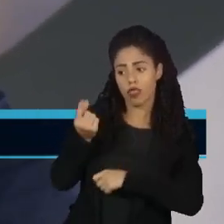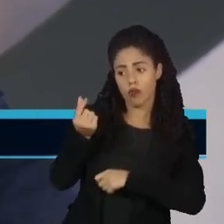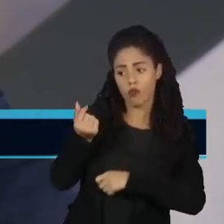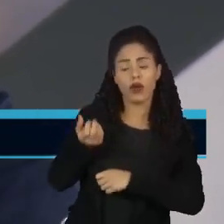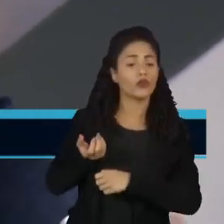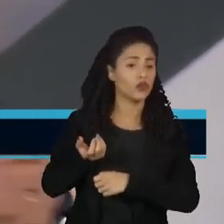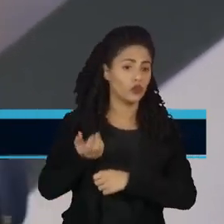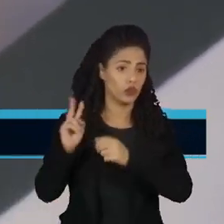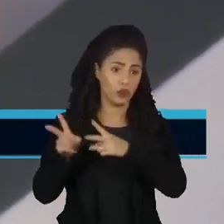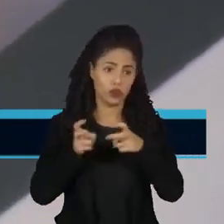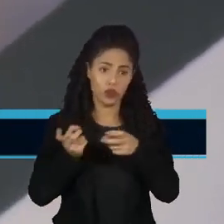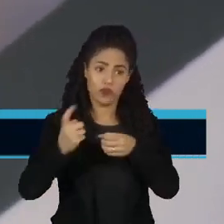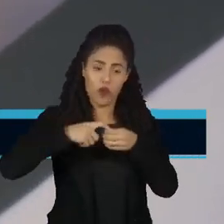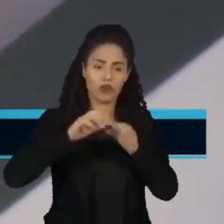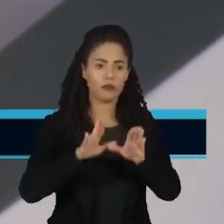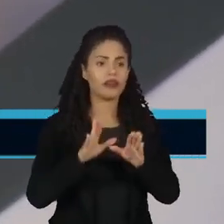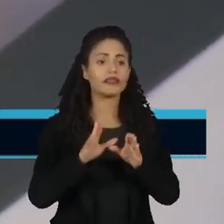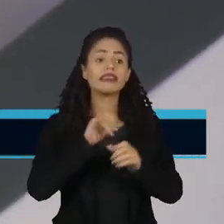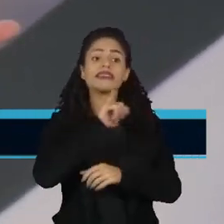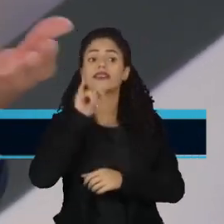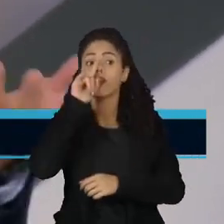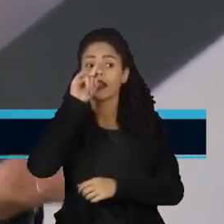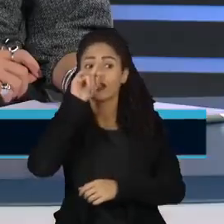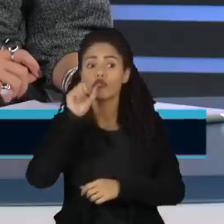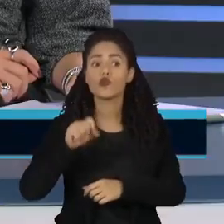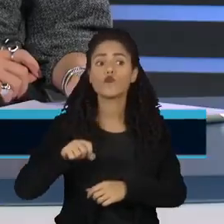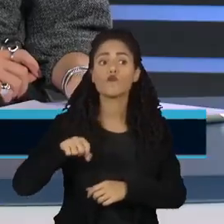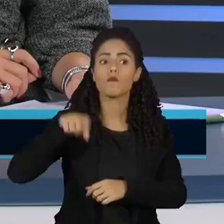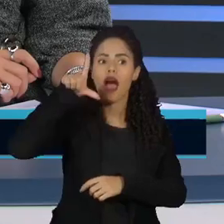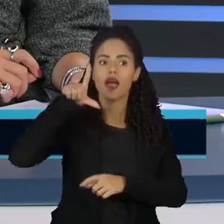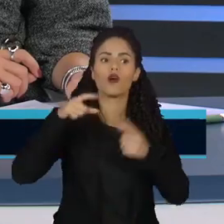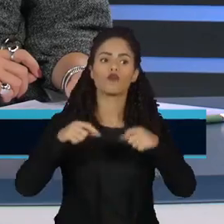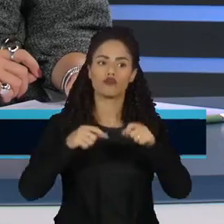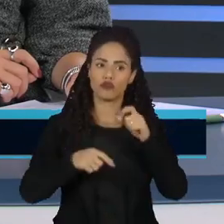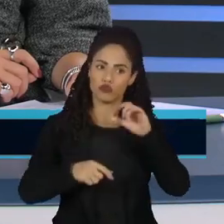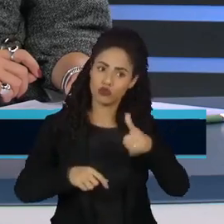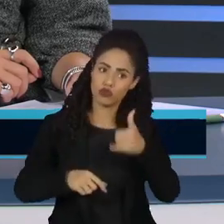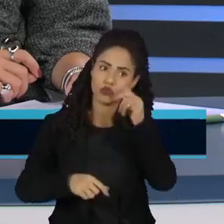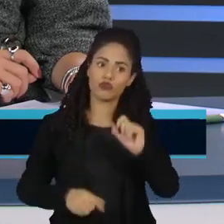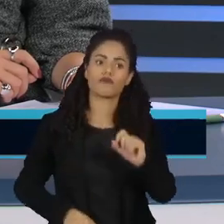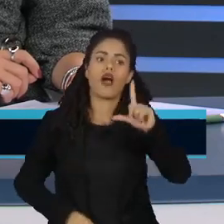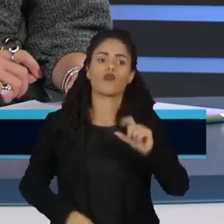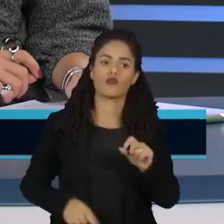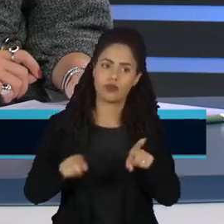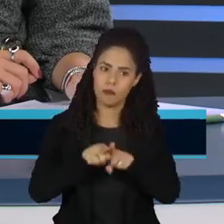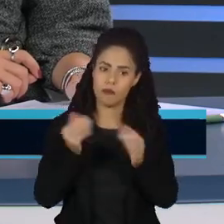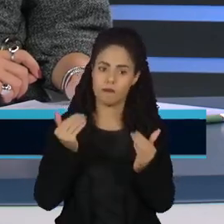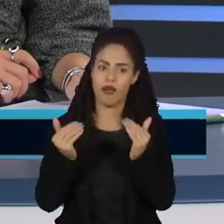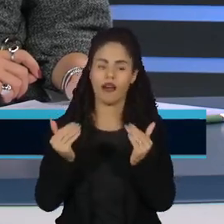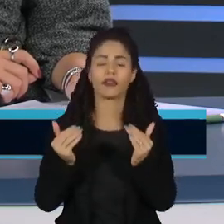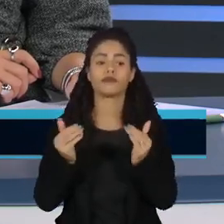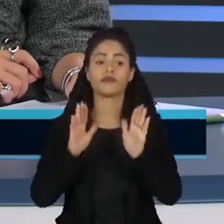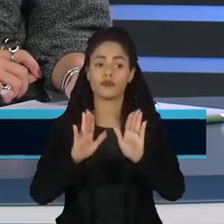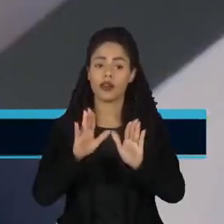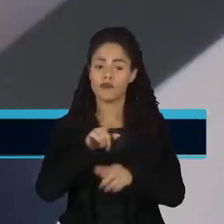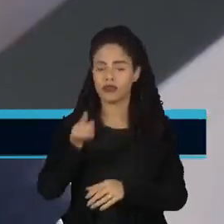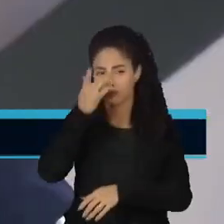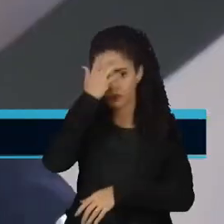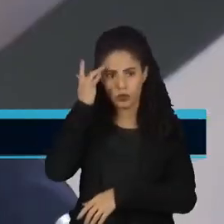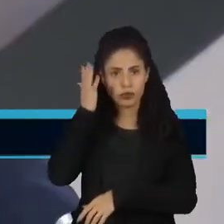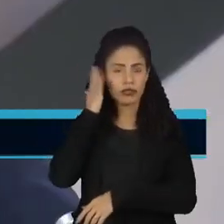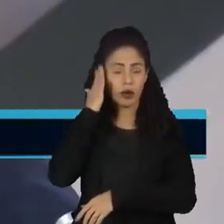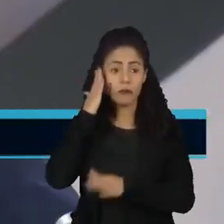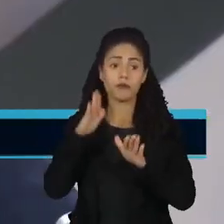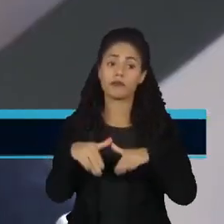Por quê? Porque se o risco é alto, o juro tem que ser alto. Então, isso é para a defesa do pequeno poupador.